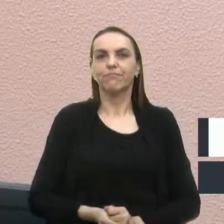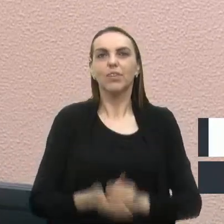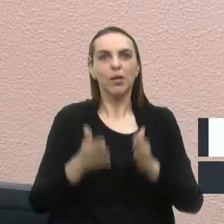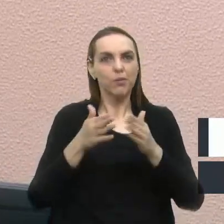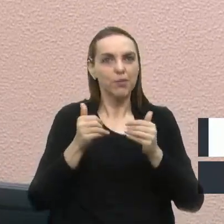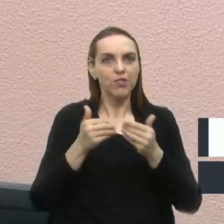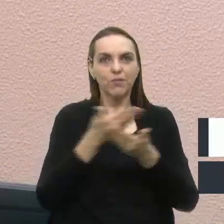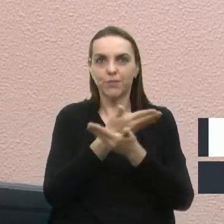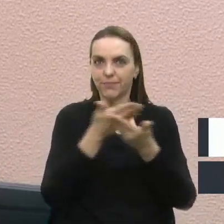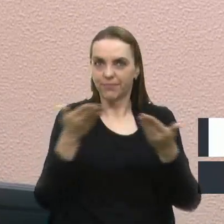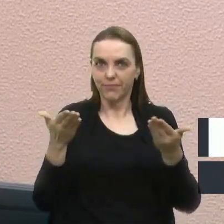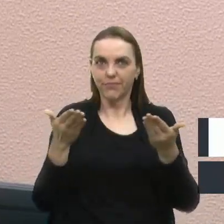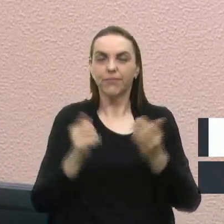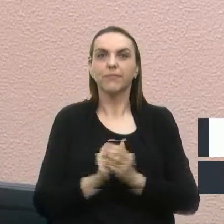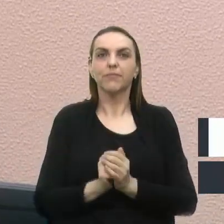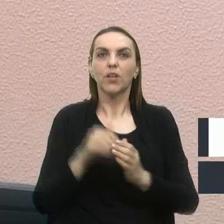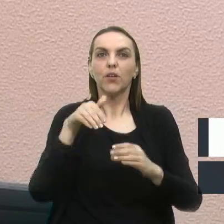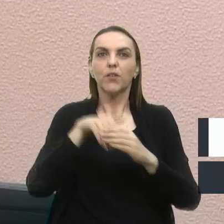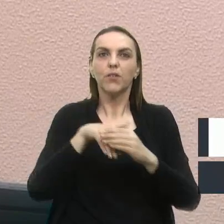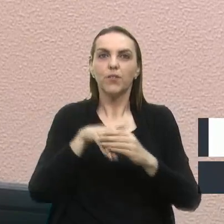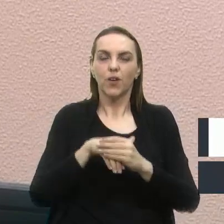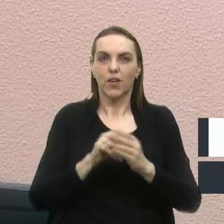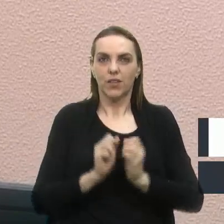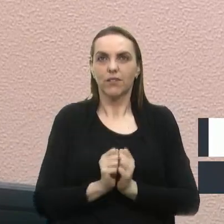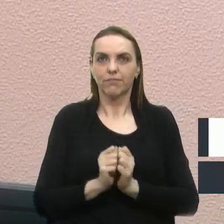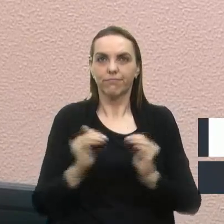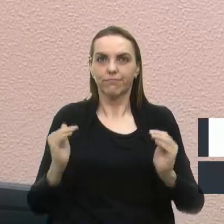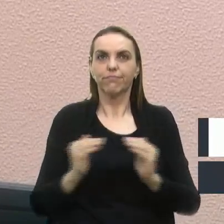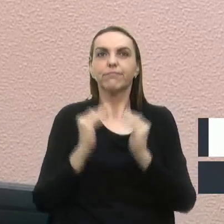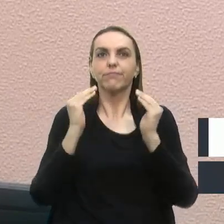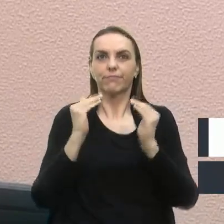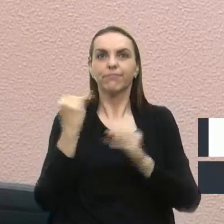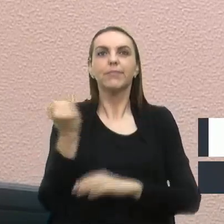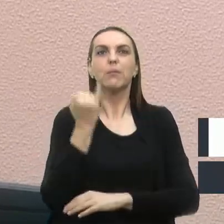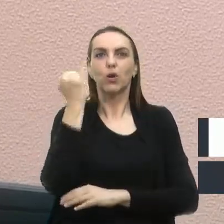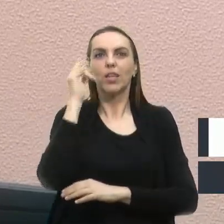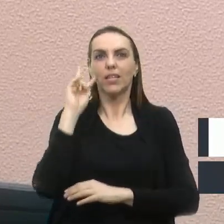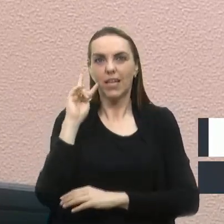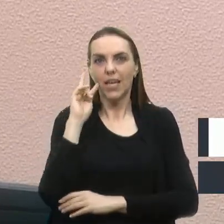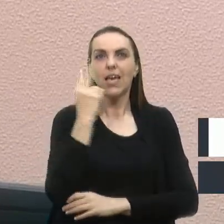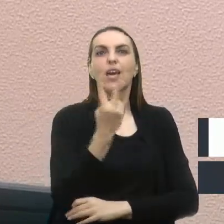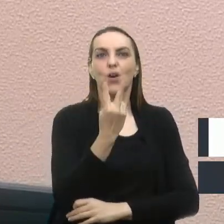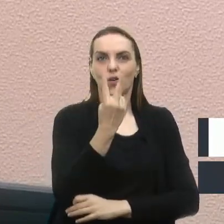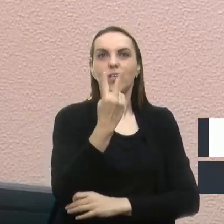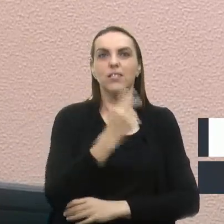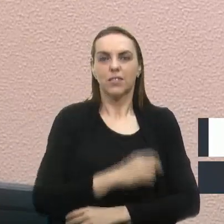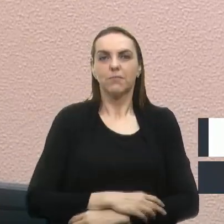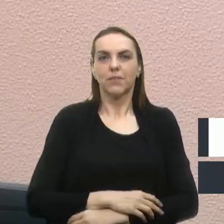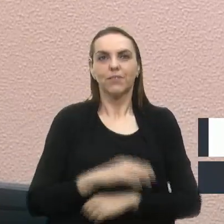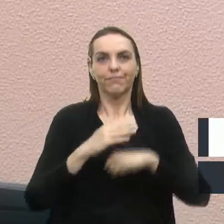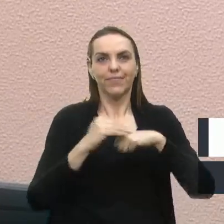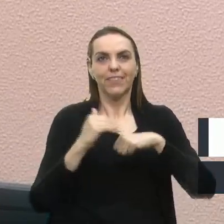que votem pela unanimidade deste importante reconhecimento ao nosso querido